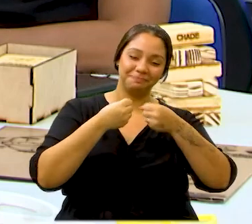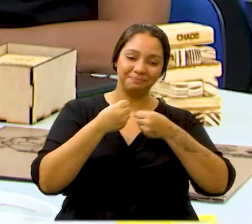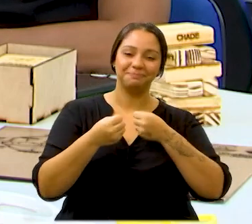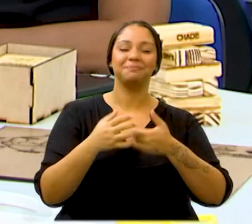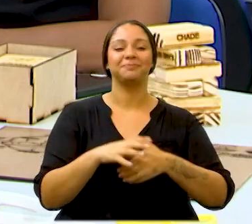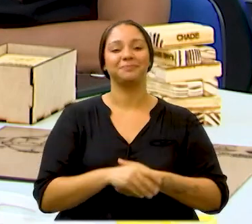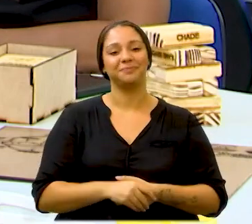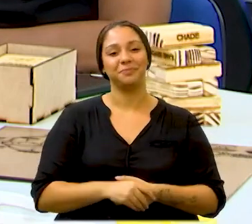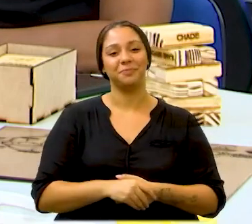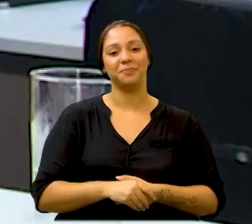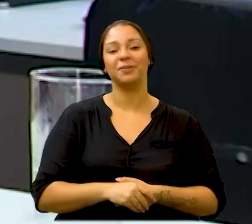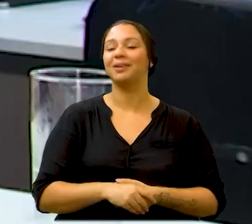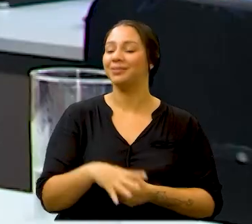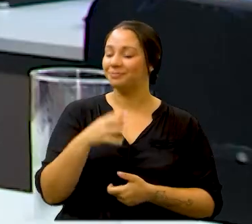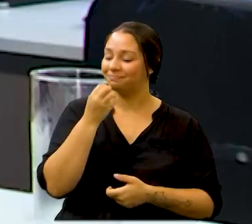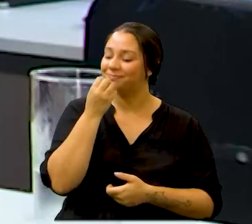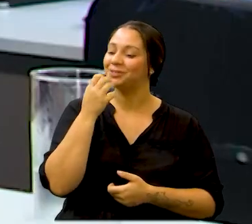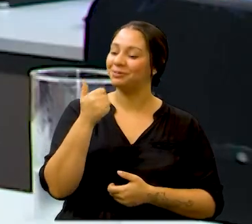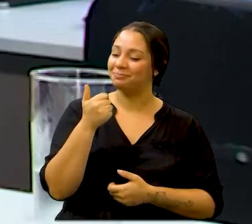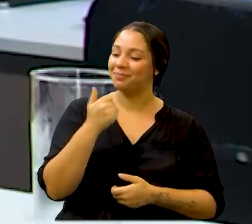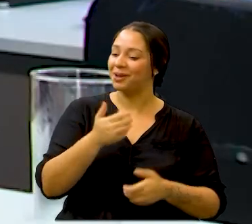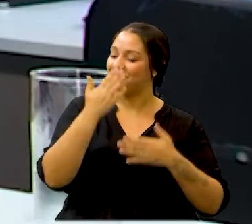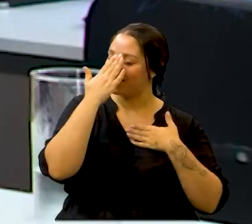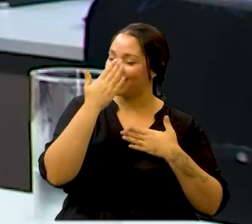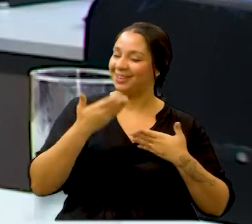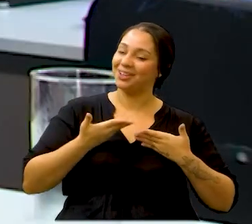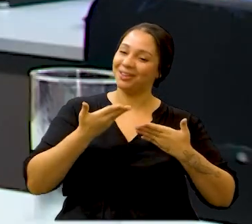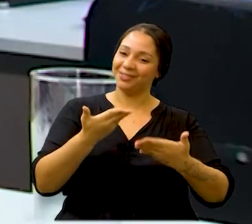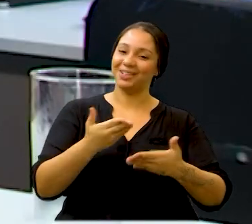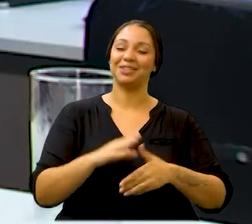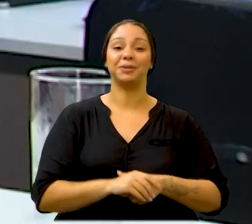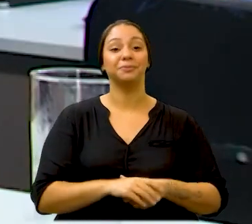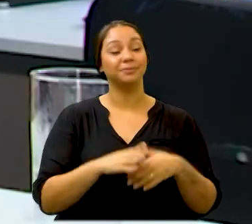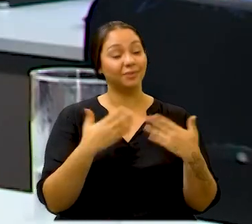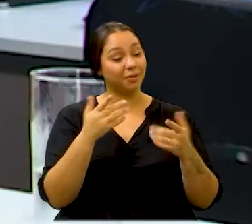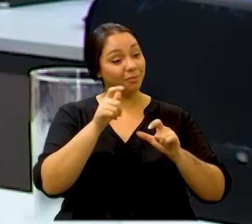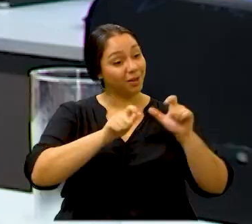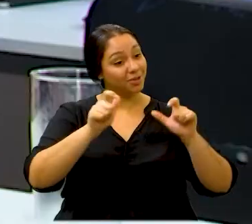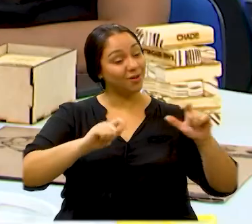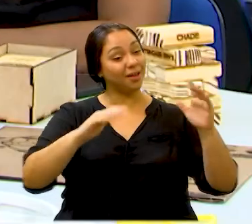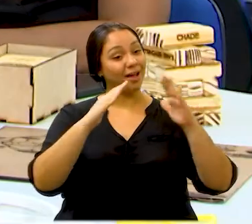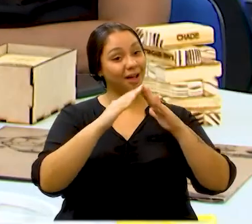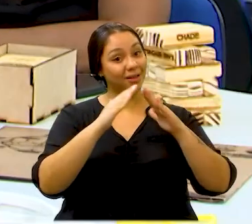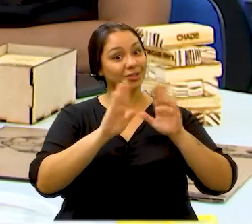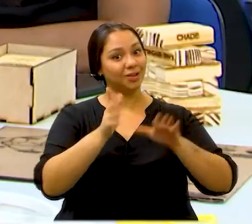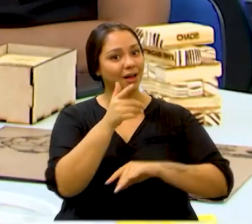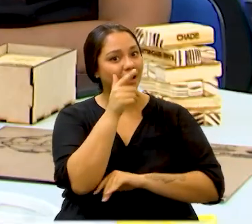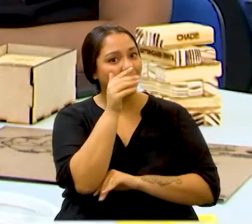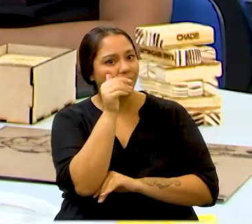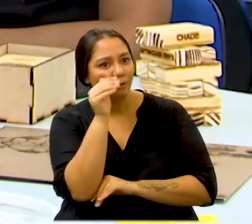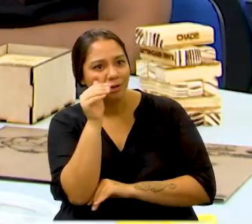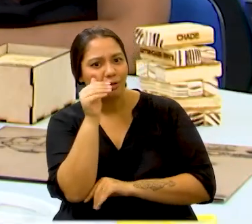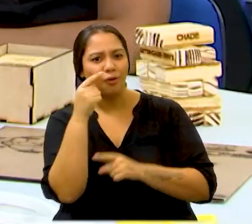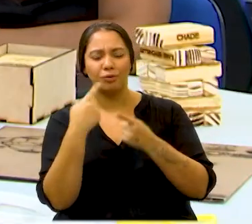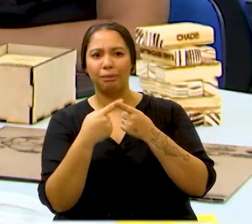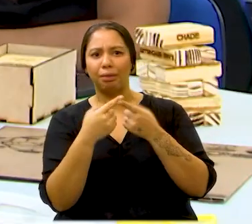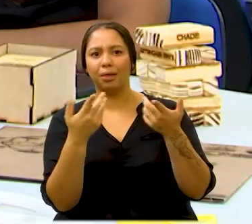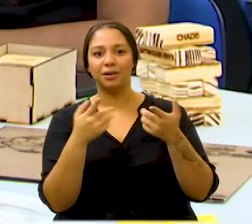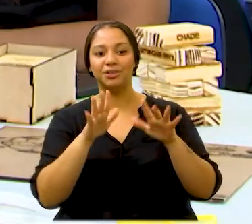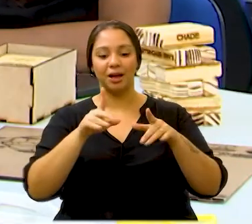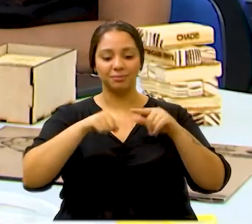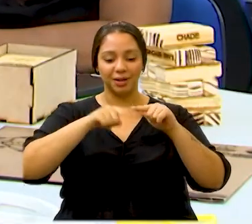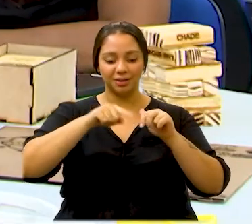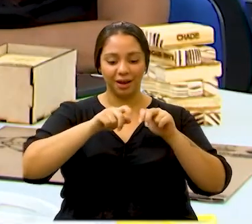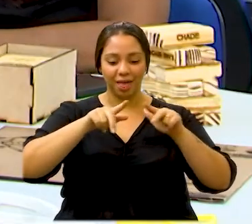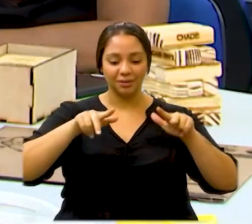atender a nossa reportagem. Tudo bom, muito obrigado pelo convite. Bom, o pessoal em casa certamente já está curioso, como que é